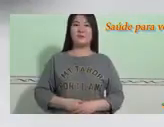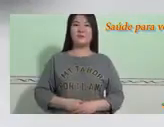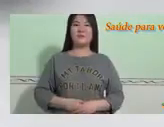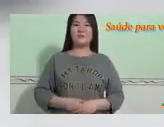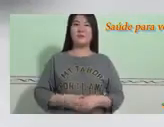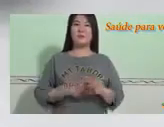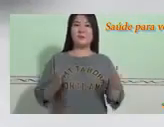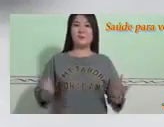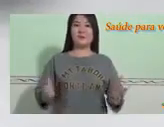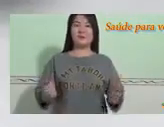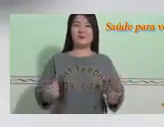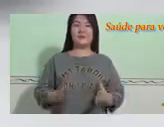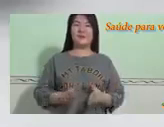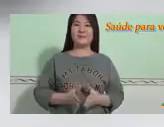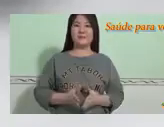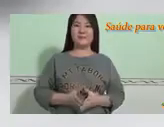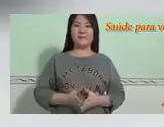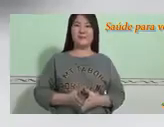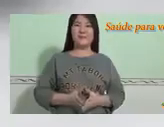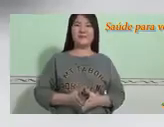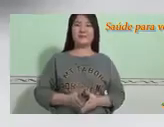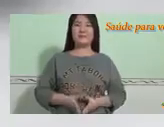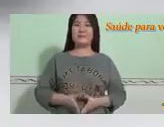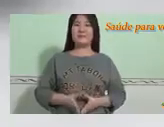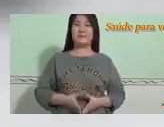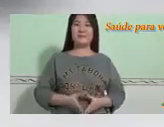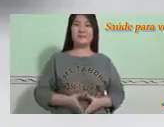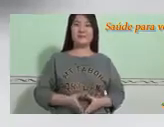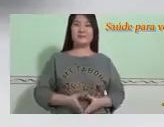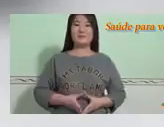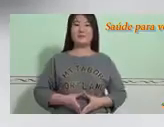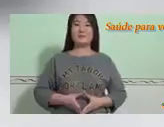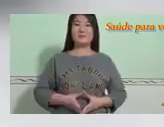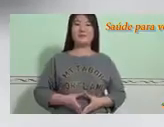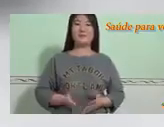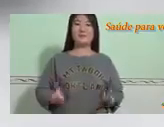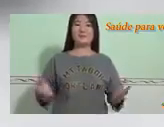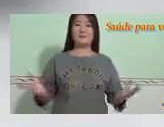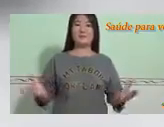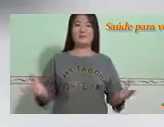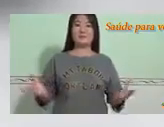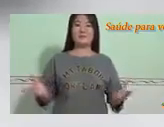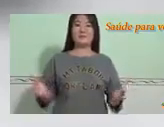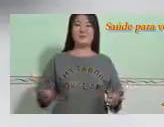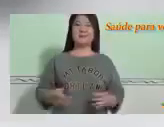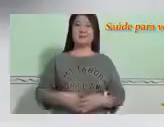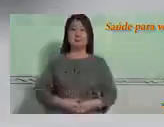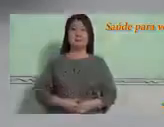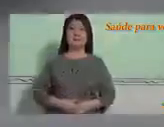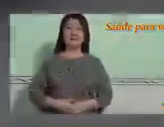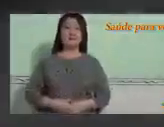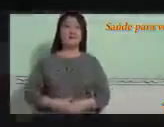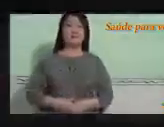Por isso, caso ocorram algumas destas alterações, é importante procurar atendimento de médico neurologista ou quanto